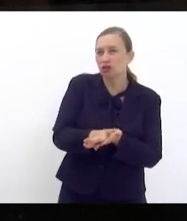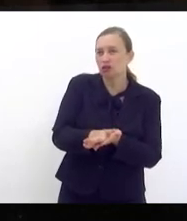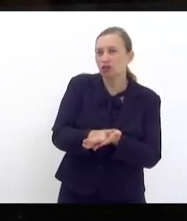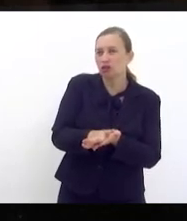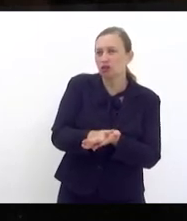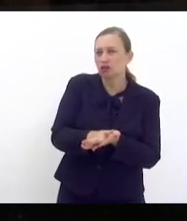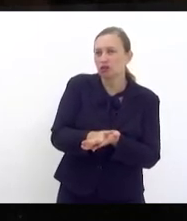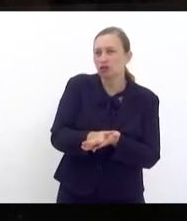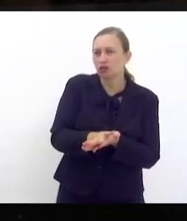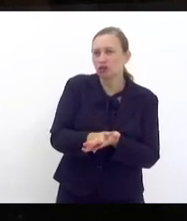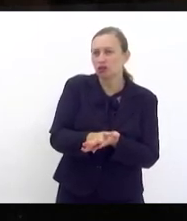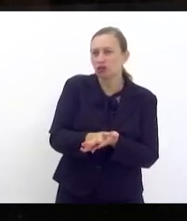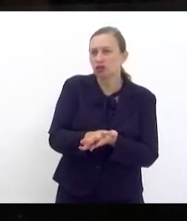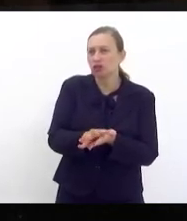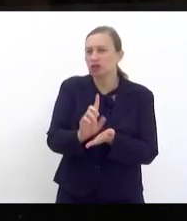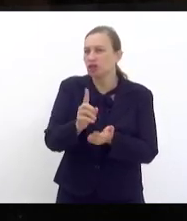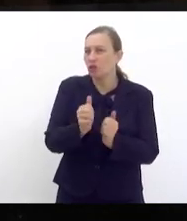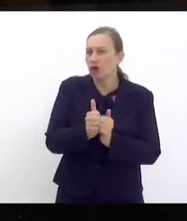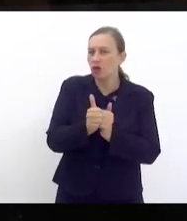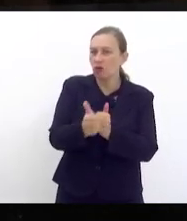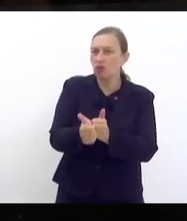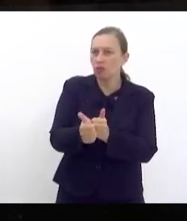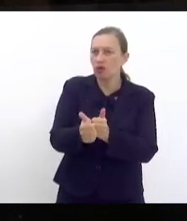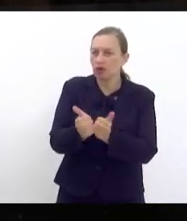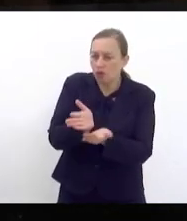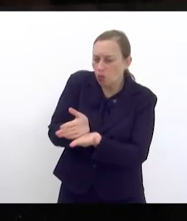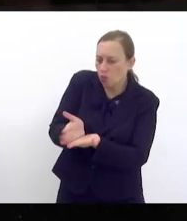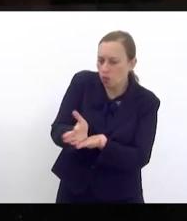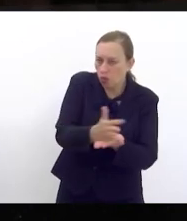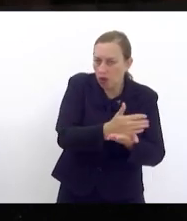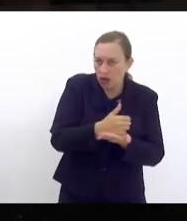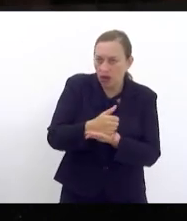de forma que não acompanhe a sua arrecadação